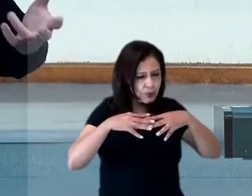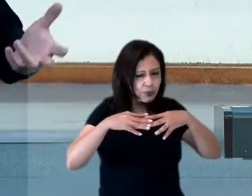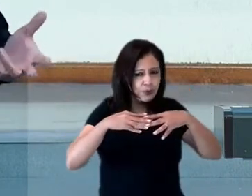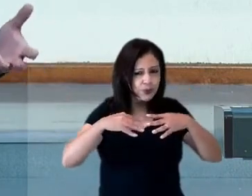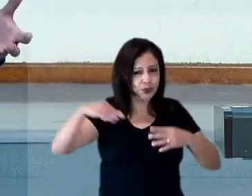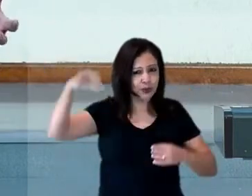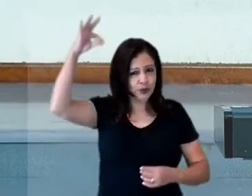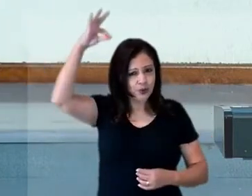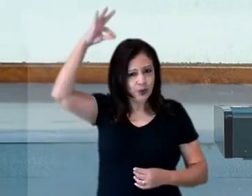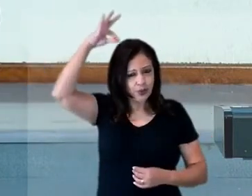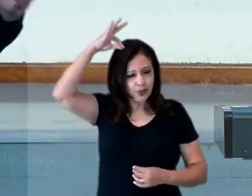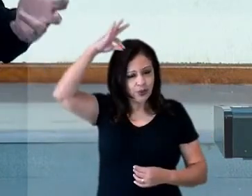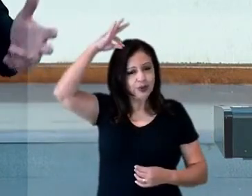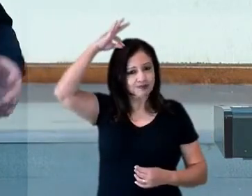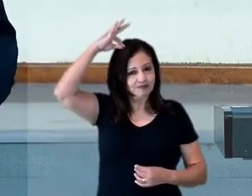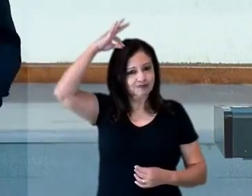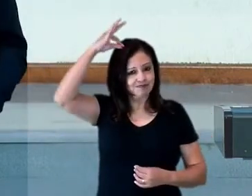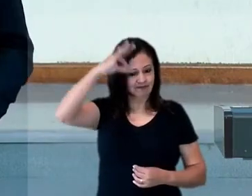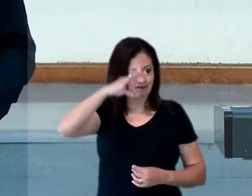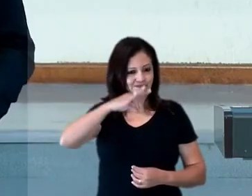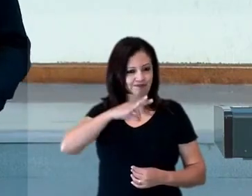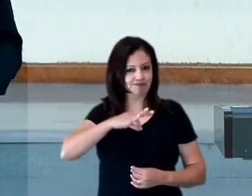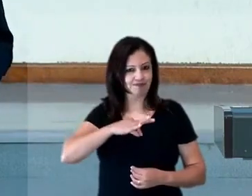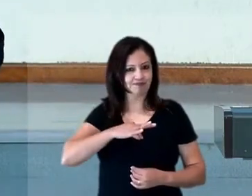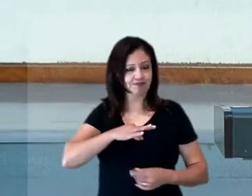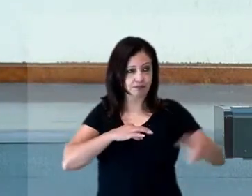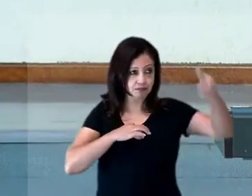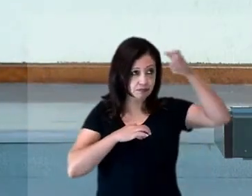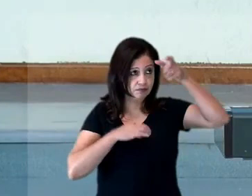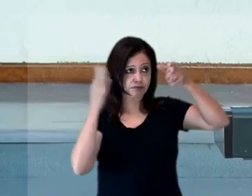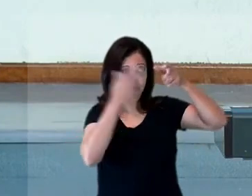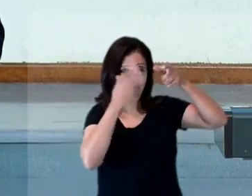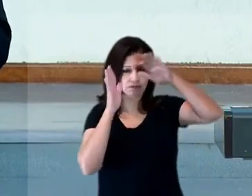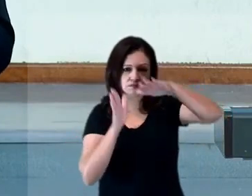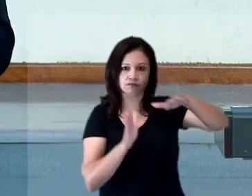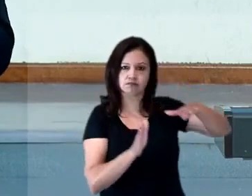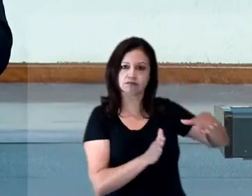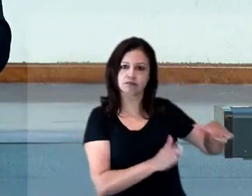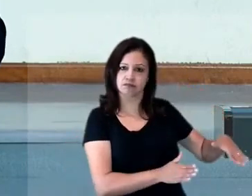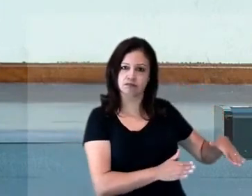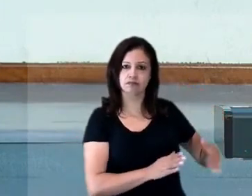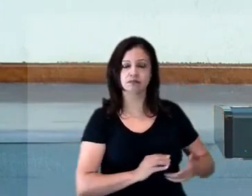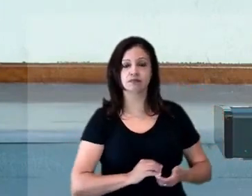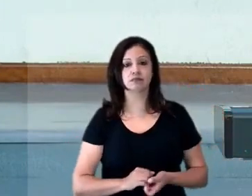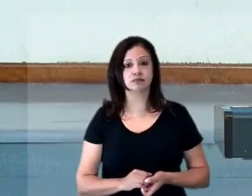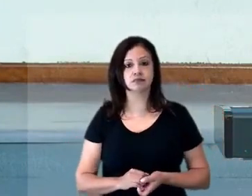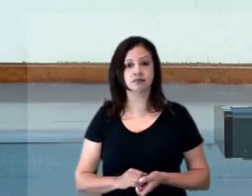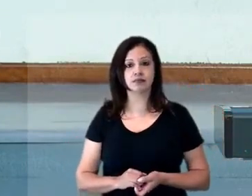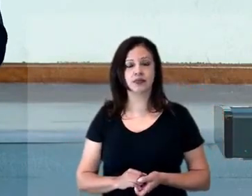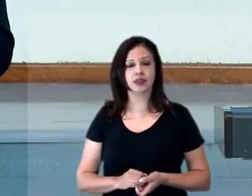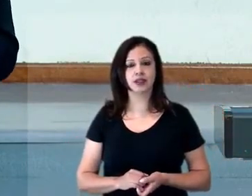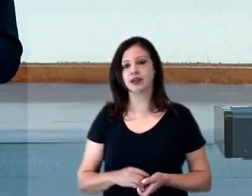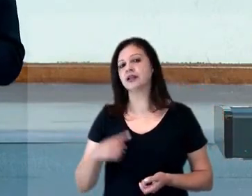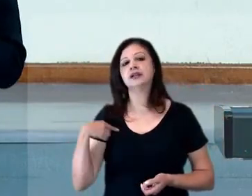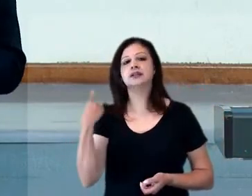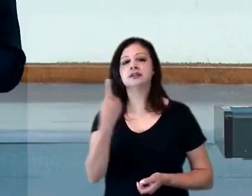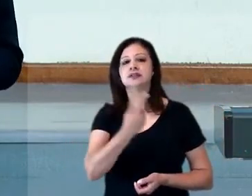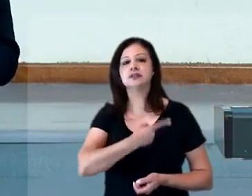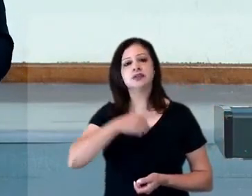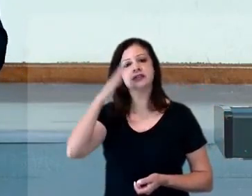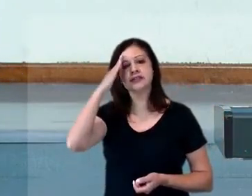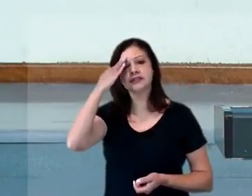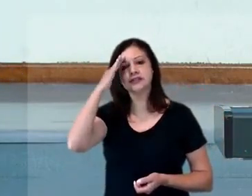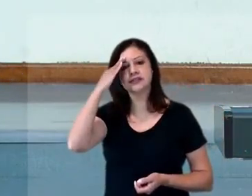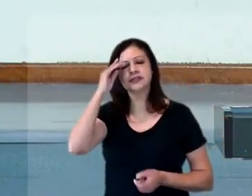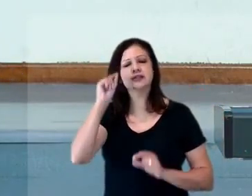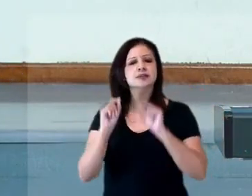curava, ordenava para que não pecassem mais. Pois nós entendemos que a maior